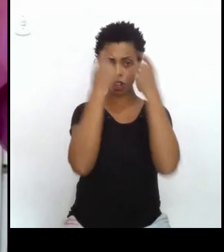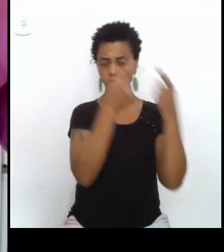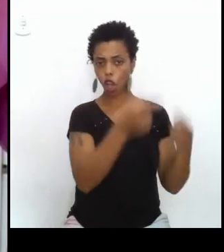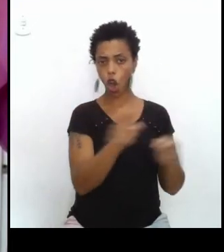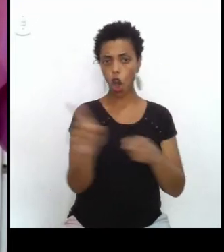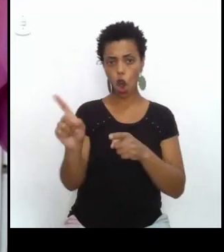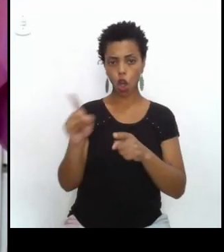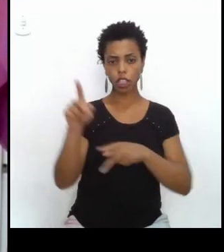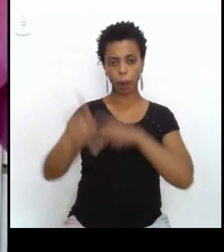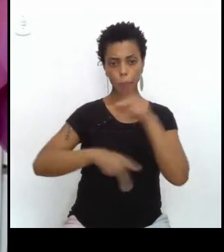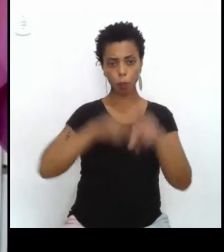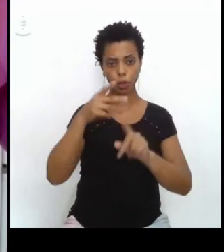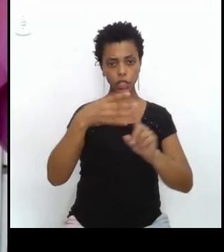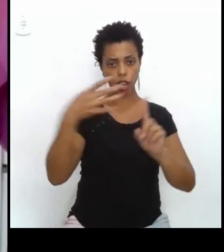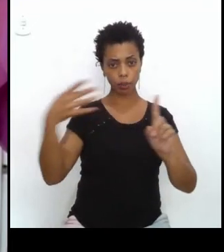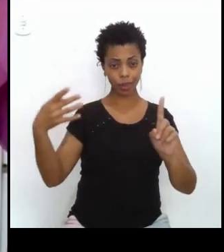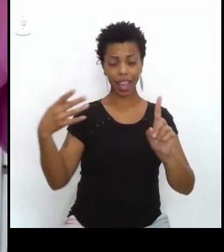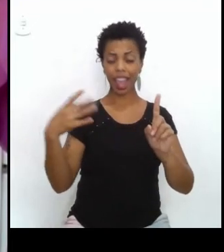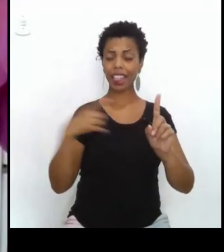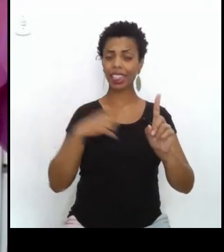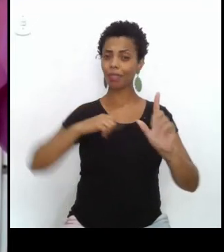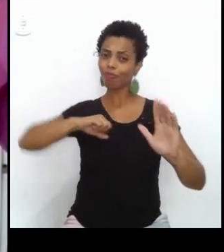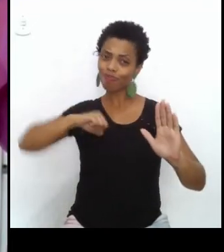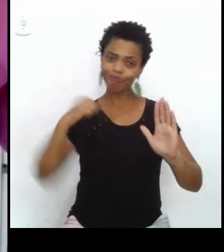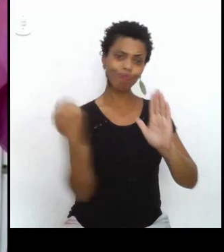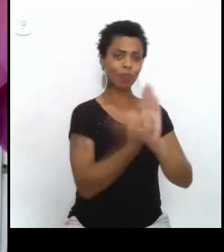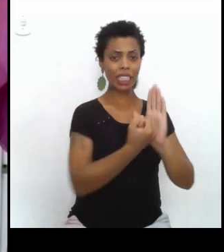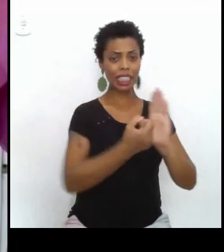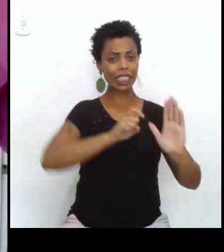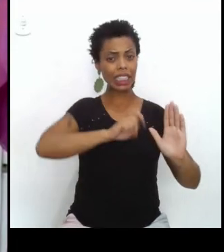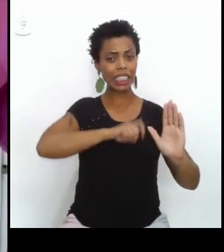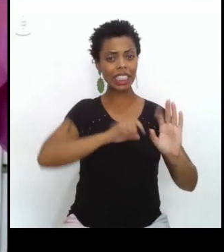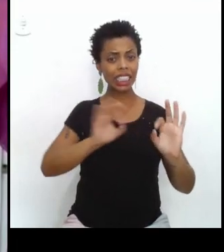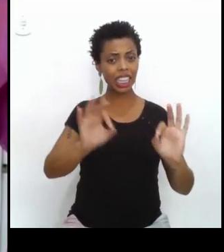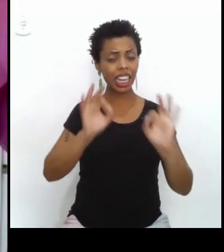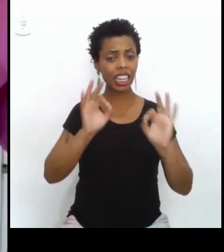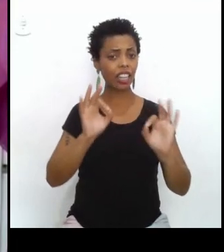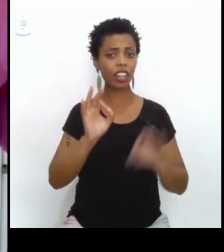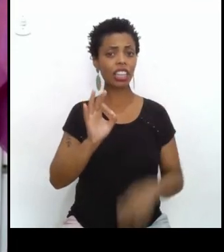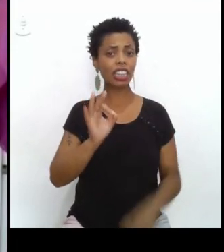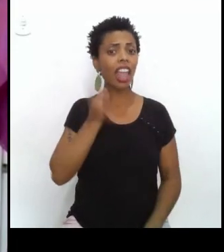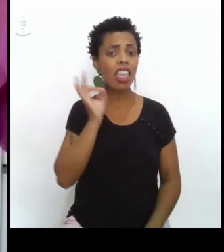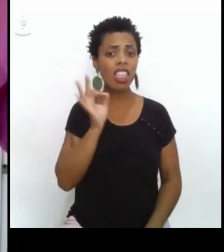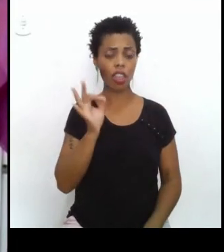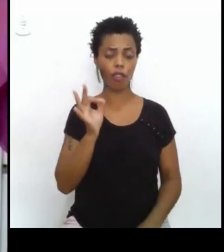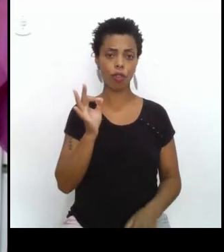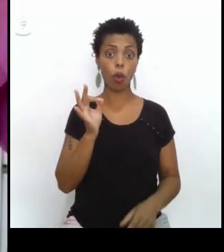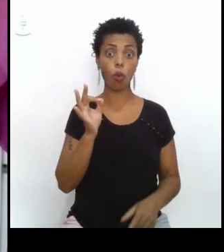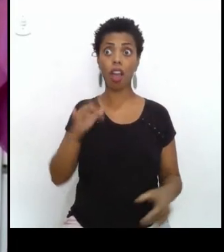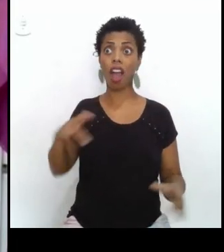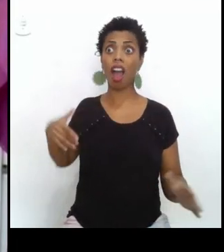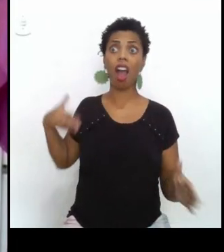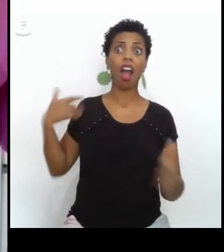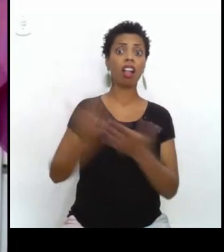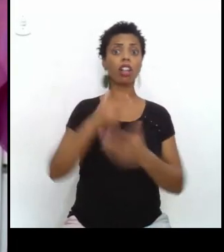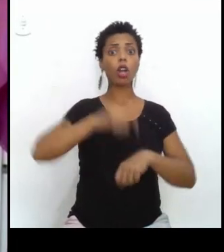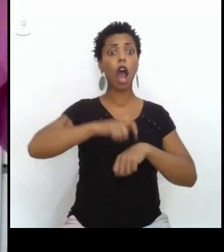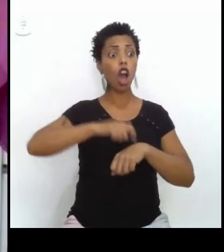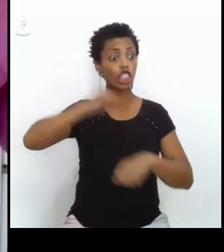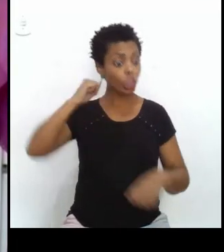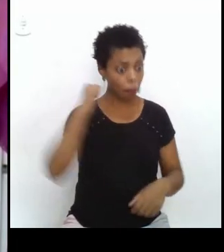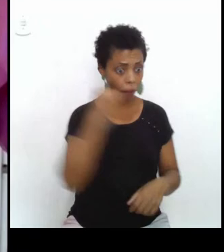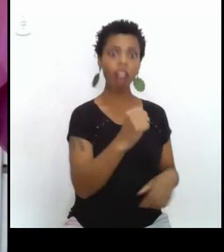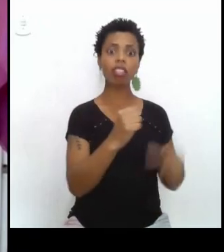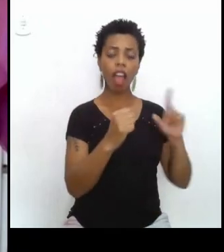LGBT ela é tão marcado aí ela é tão cruel isso inclusive se reflete até na hora do assassinato a